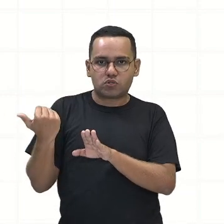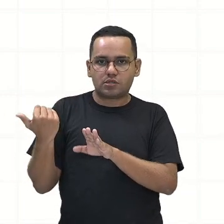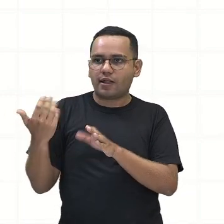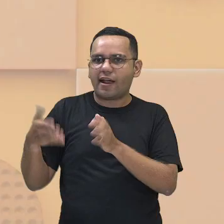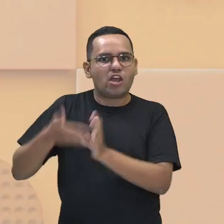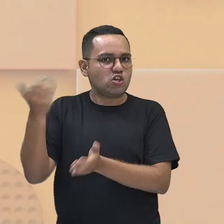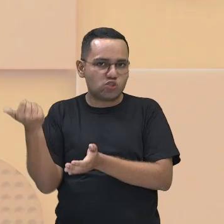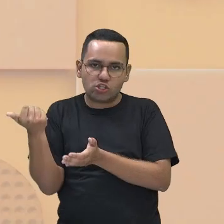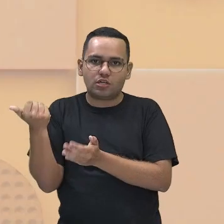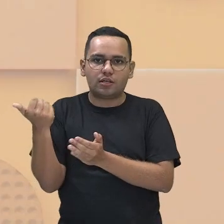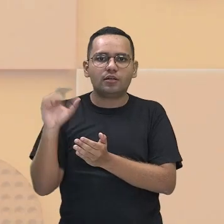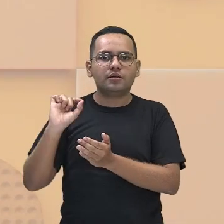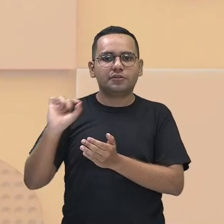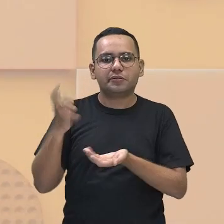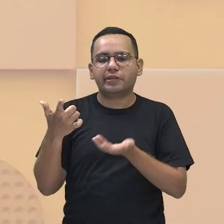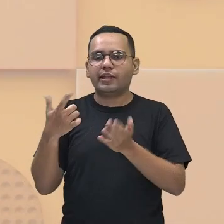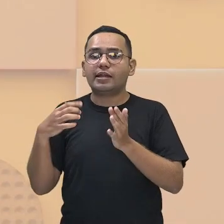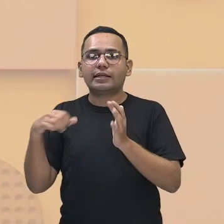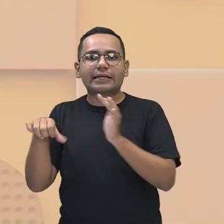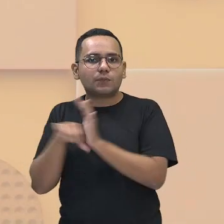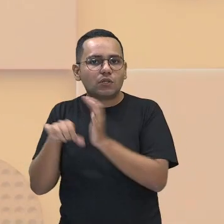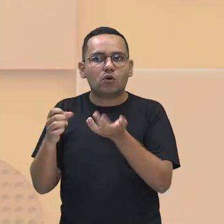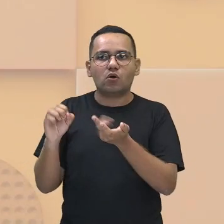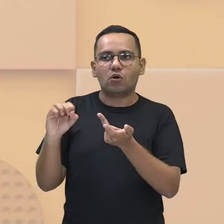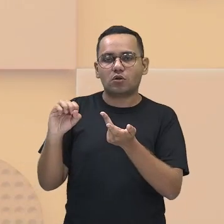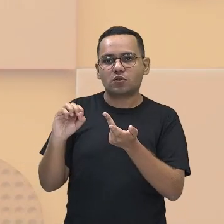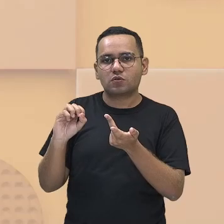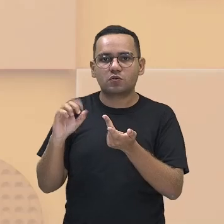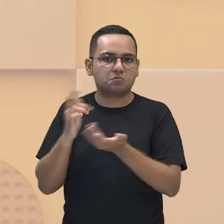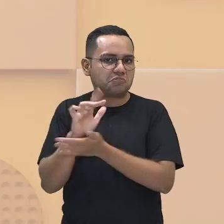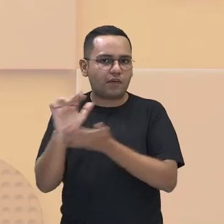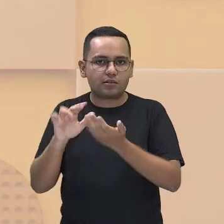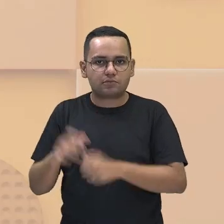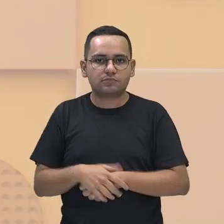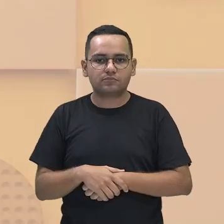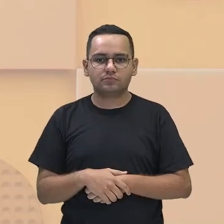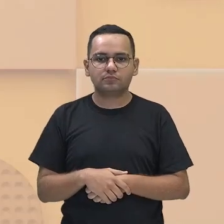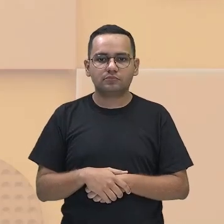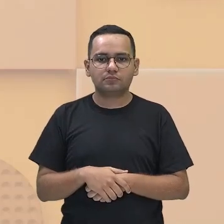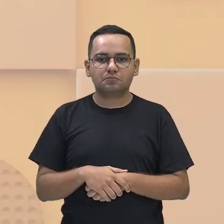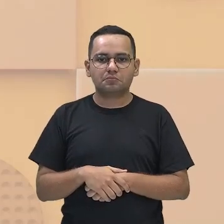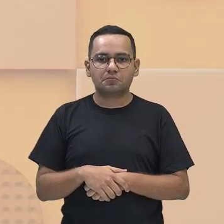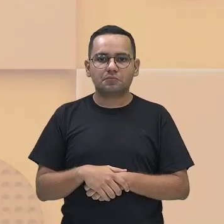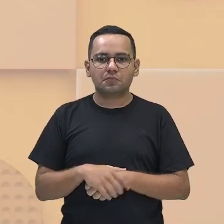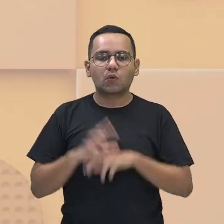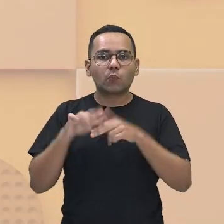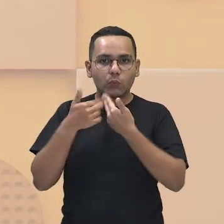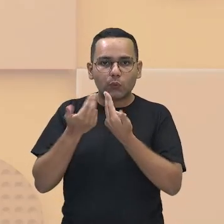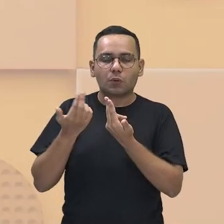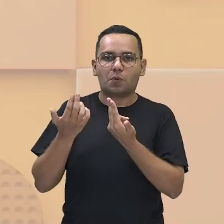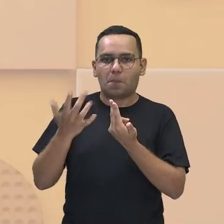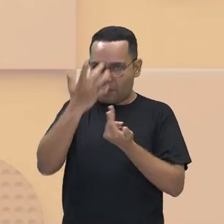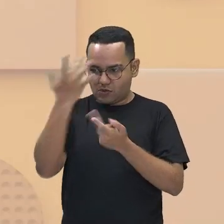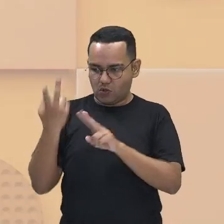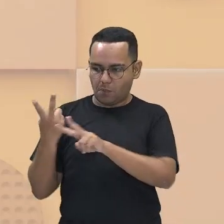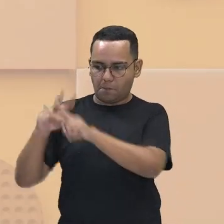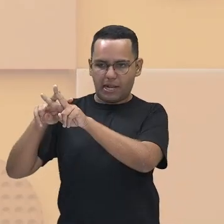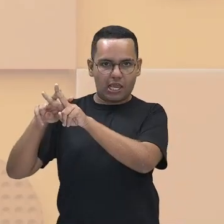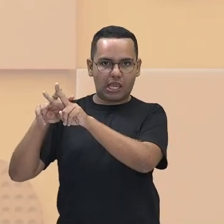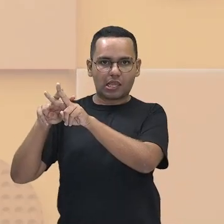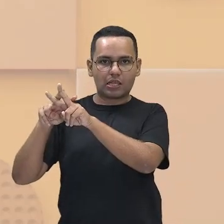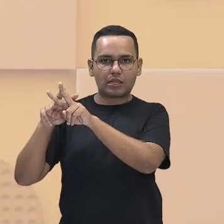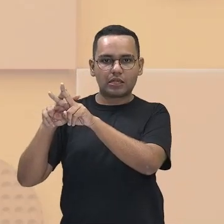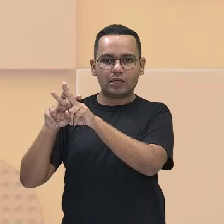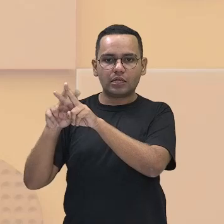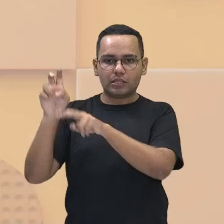estavam fora da lei, que praticavam atos ilícitos. Então, essas pessoas que eram presas dentro da Europa começaram a